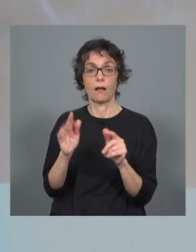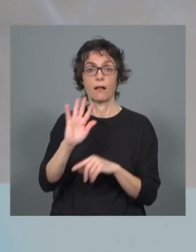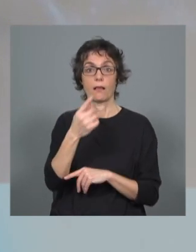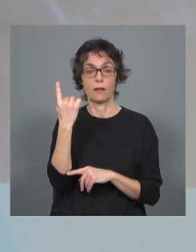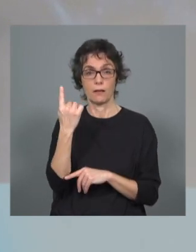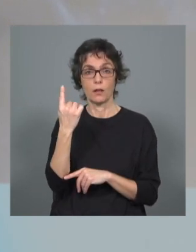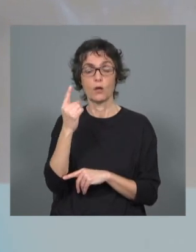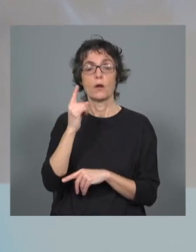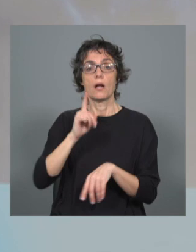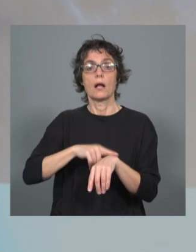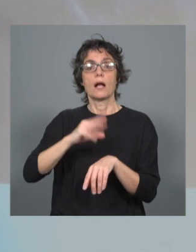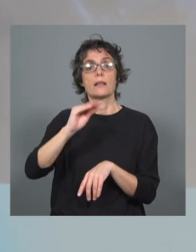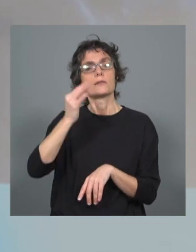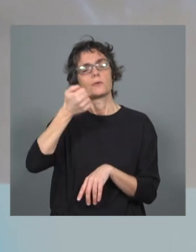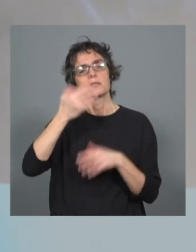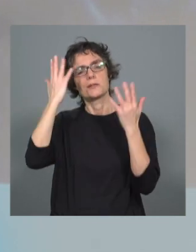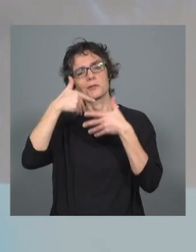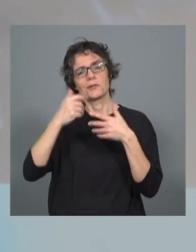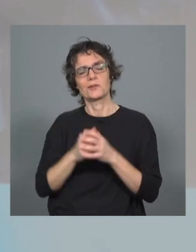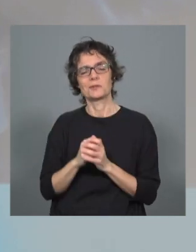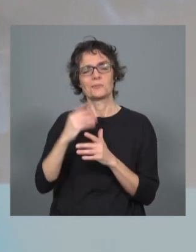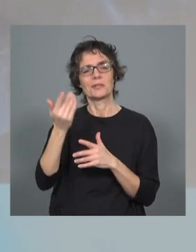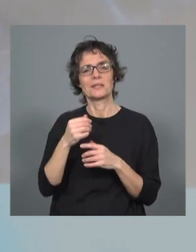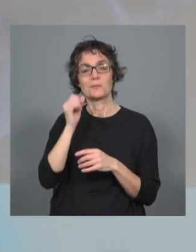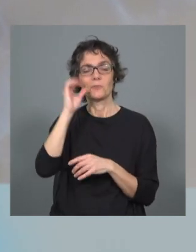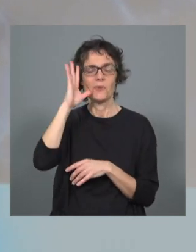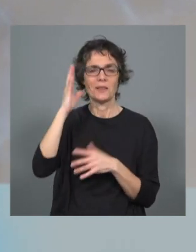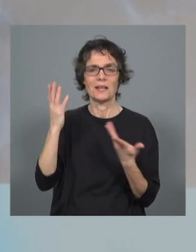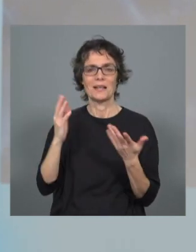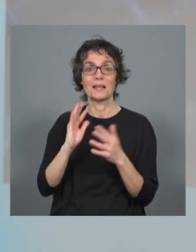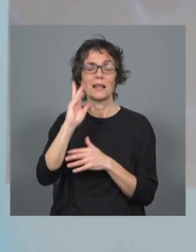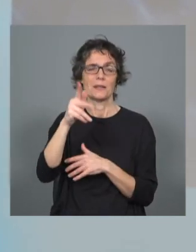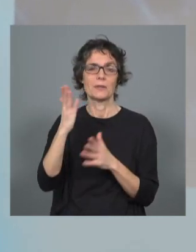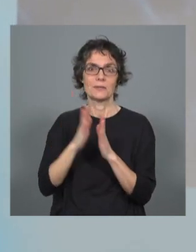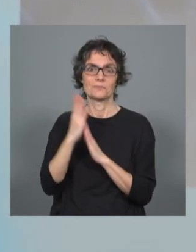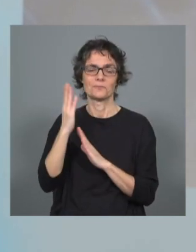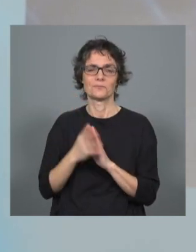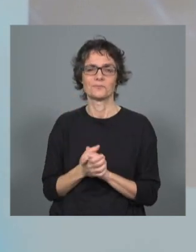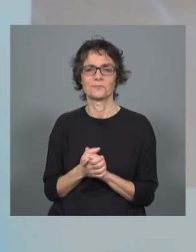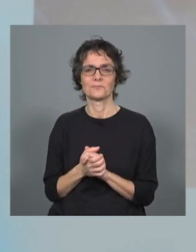forem 22h45. Até lá, votos de uma ótima tarde. Até amanhã, se os quiserem.